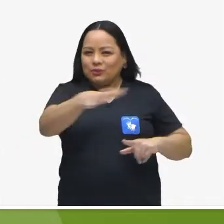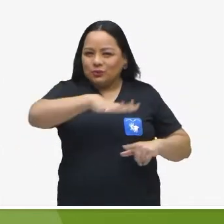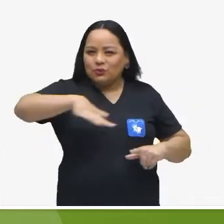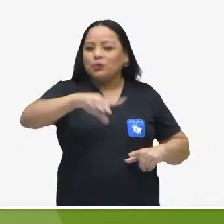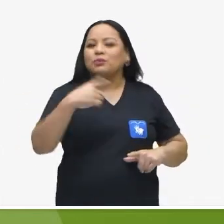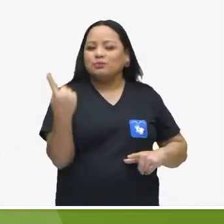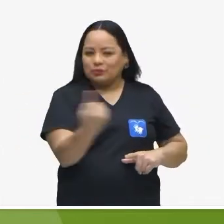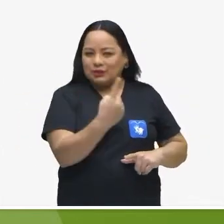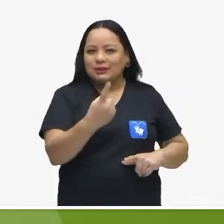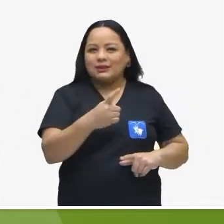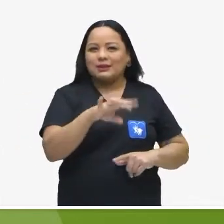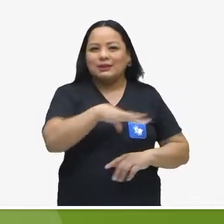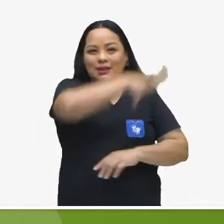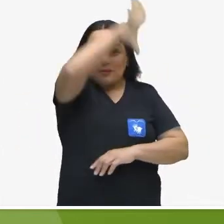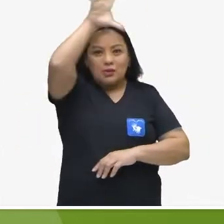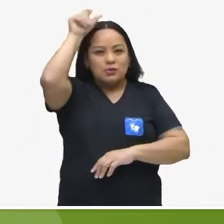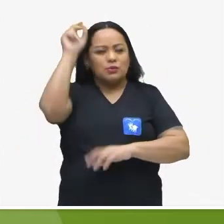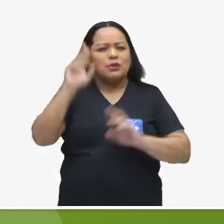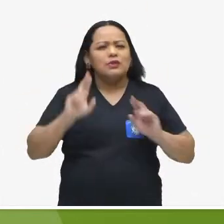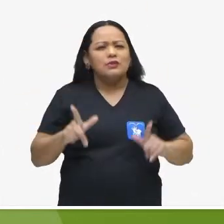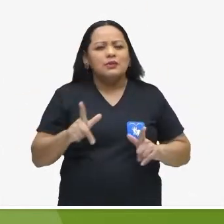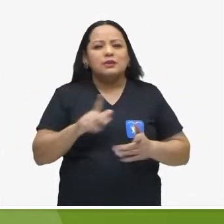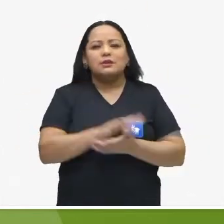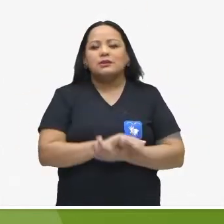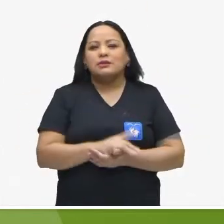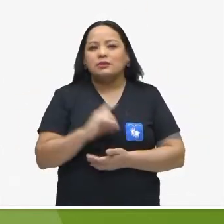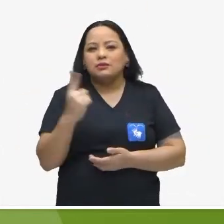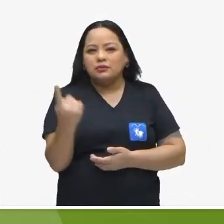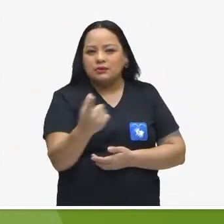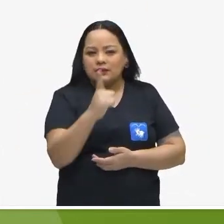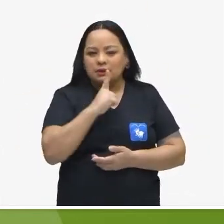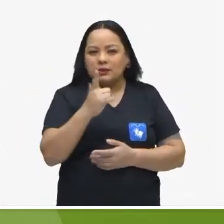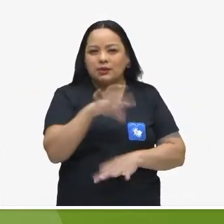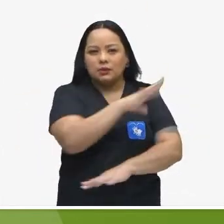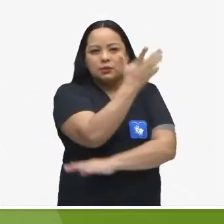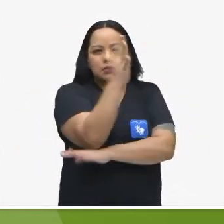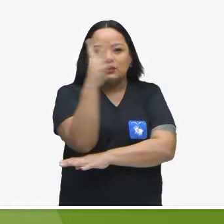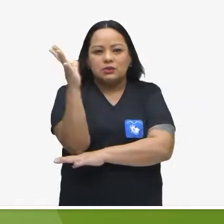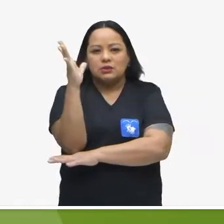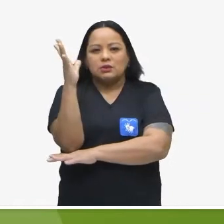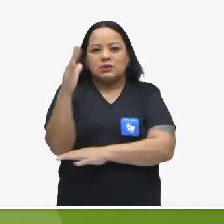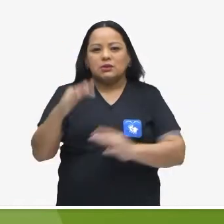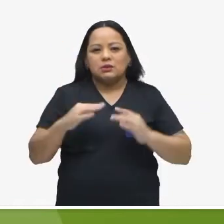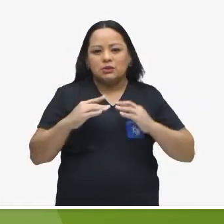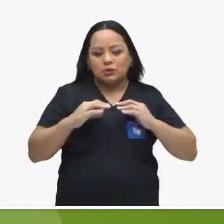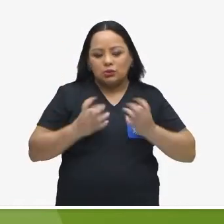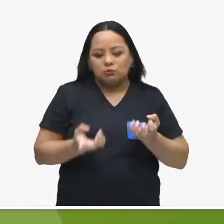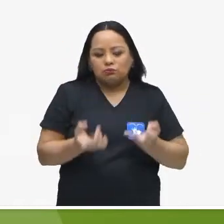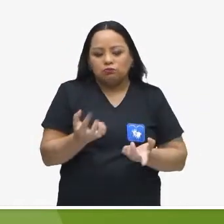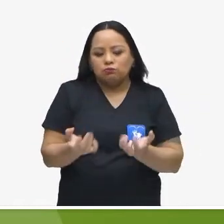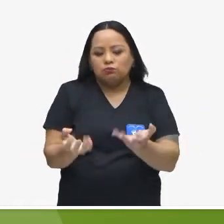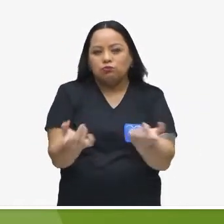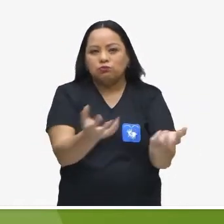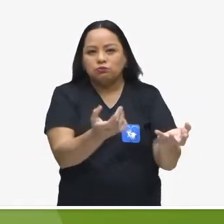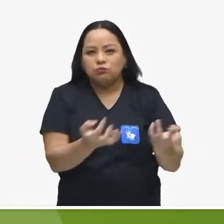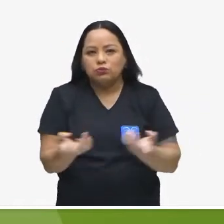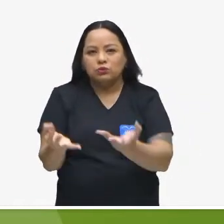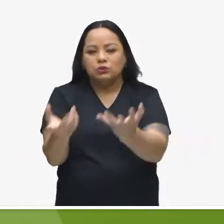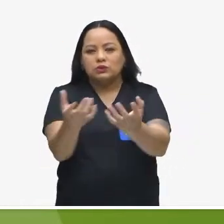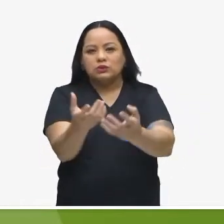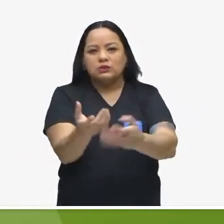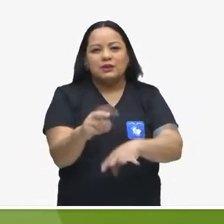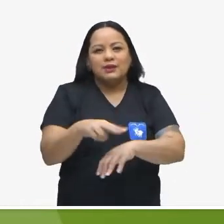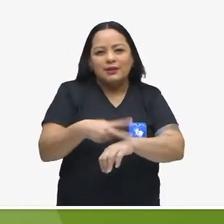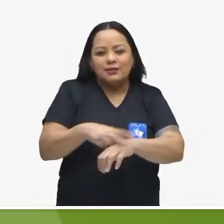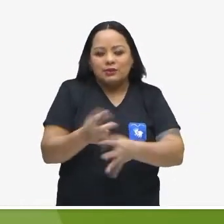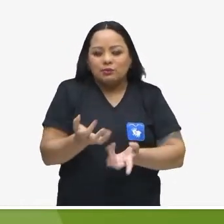ambiente, né, da floresta amazônica. Eles têm uma vegetação mais formada por gramas, né, como a gente diz, gramínea,